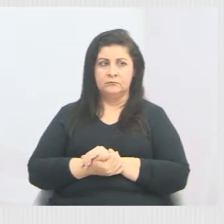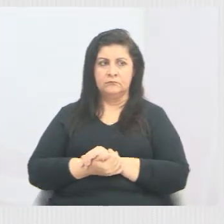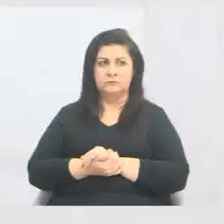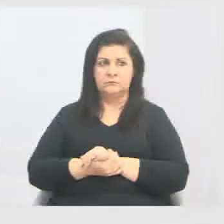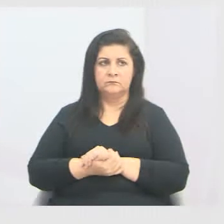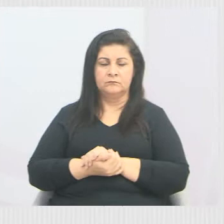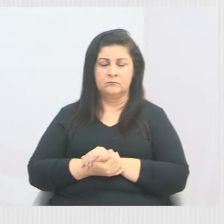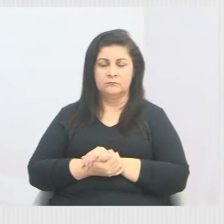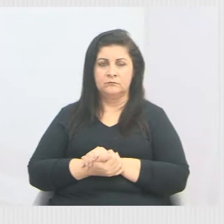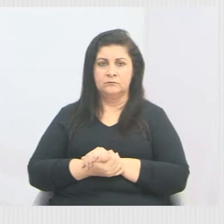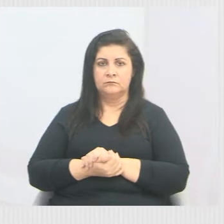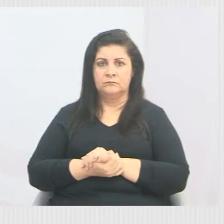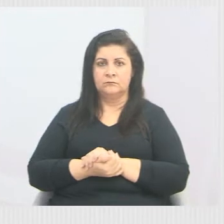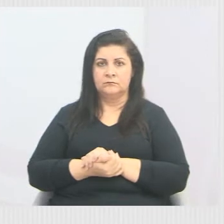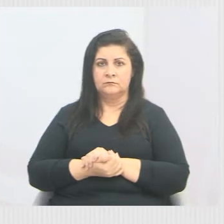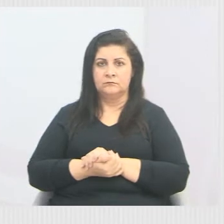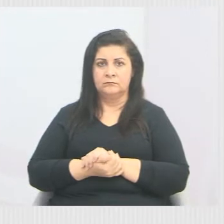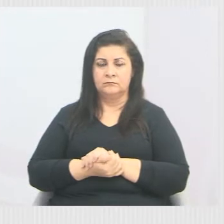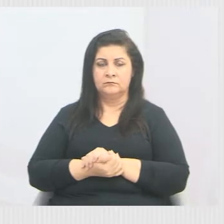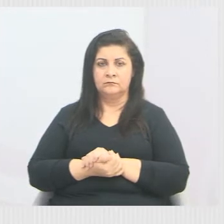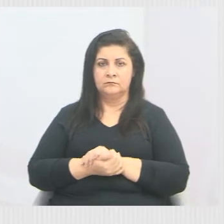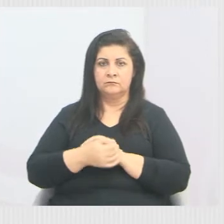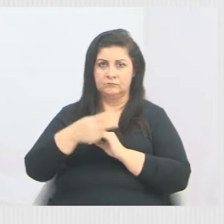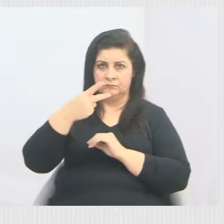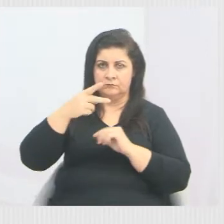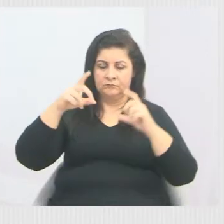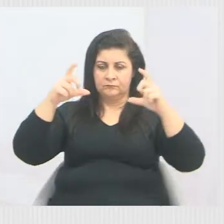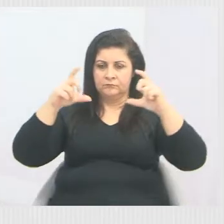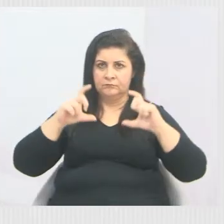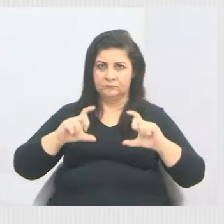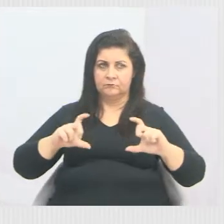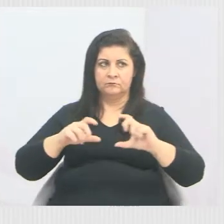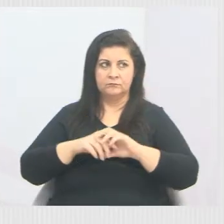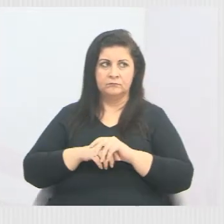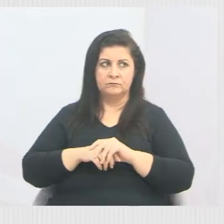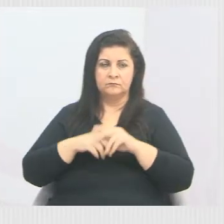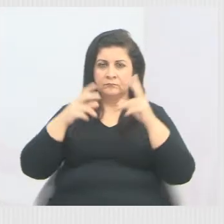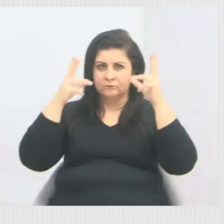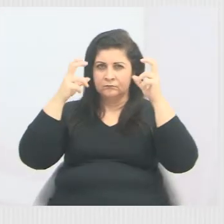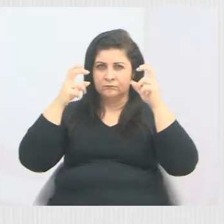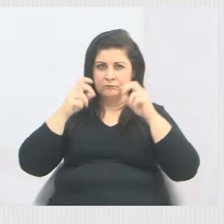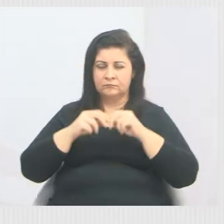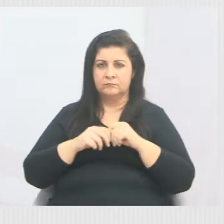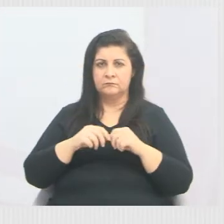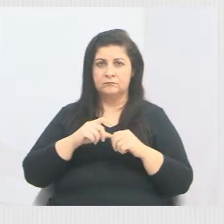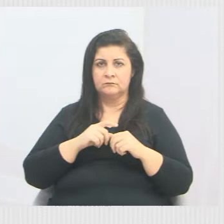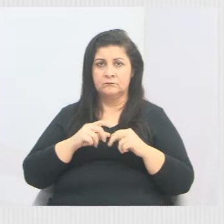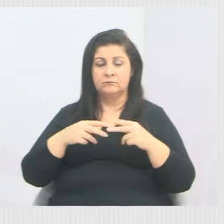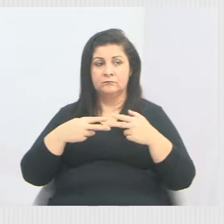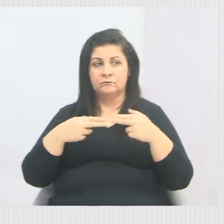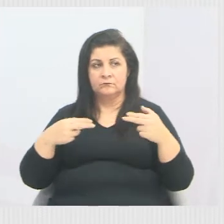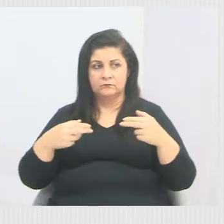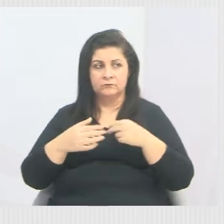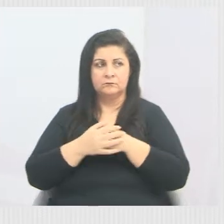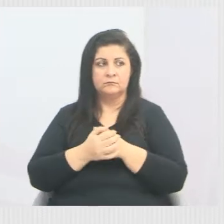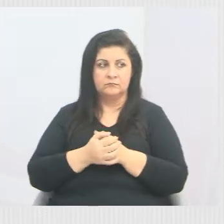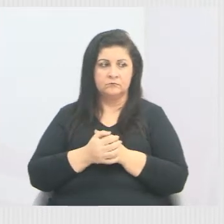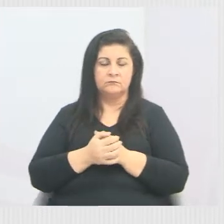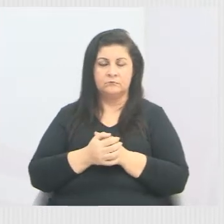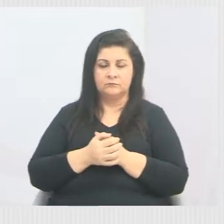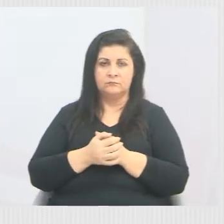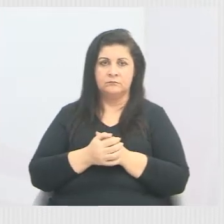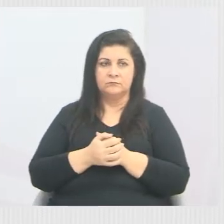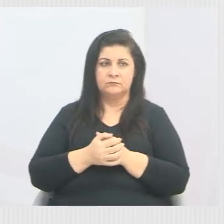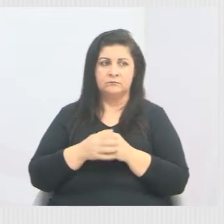Aqui, como vocês podem ver, agora vamos para o segundo quadro. Vocês vão perceber que aqui no segundo quadro vocês vão ter também o subtotal 2, né? Porque